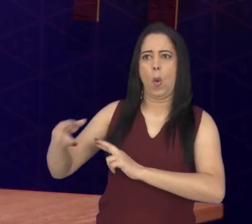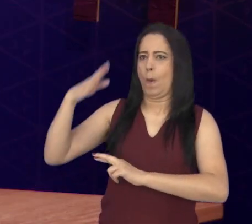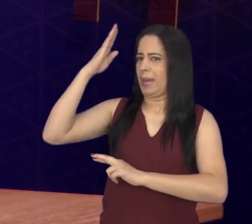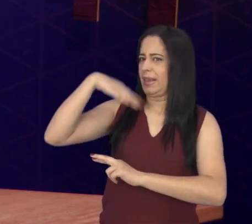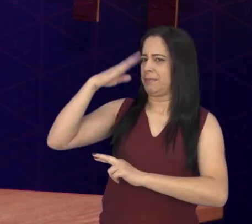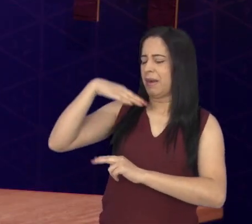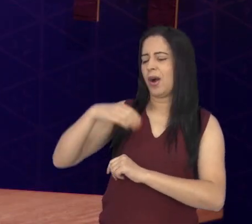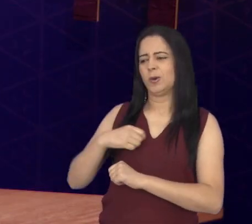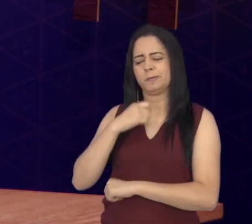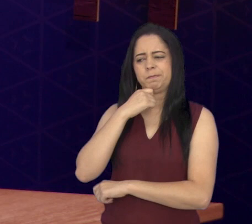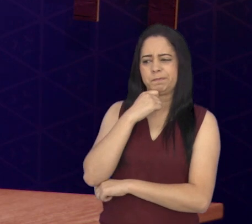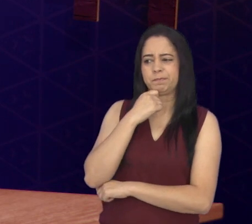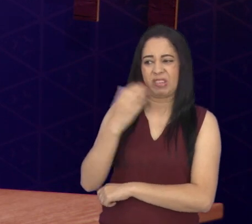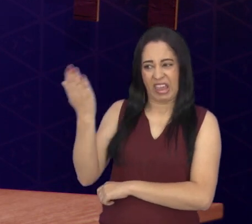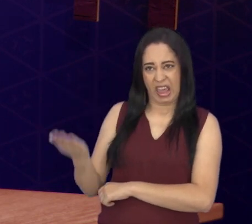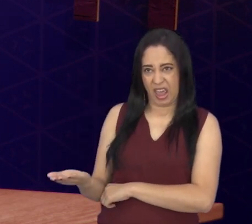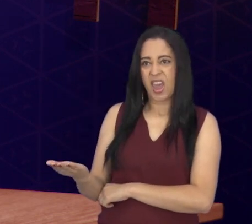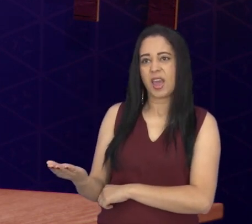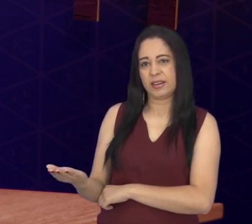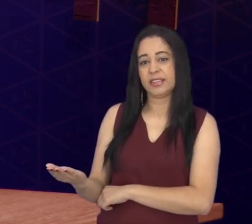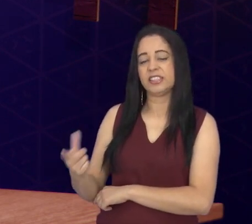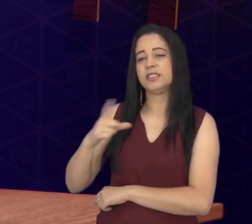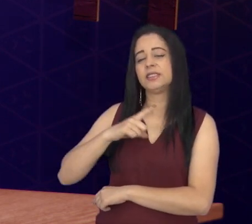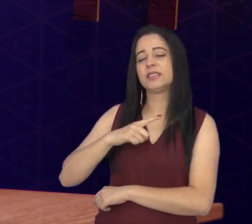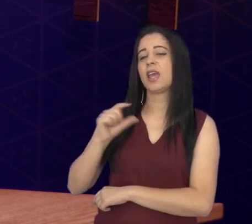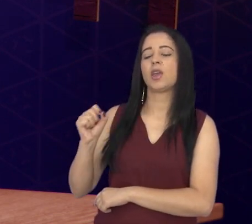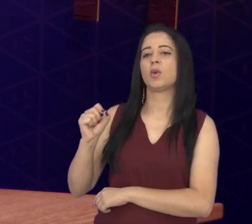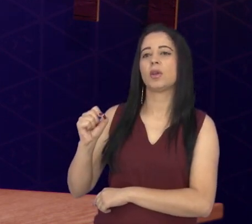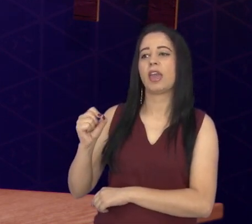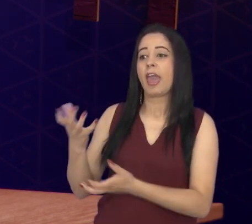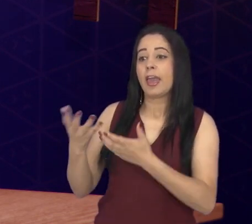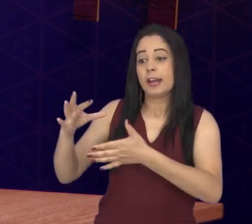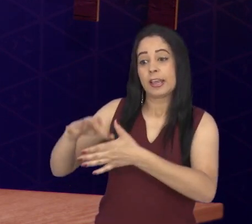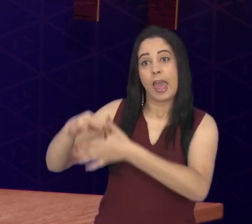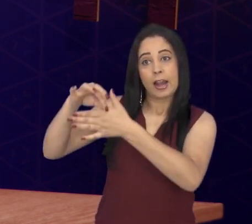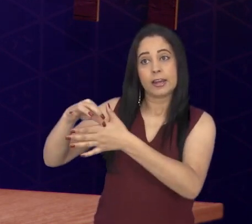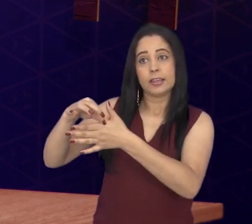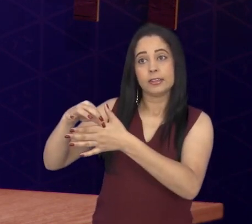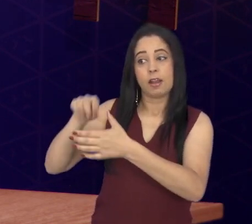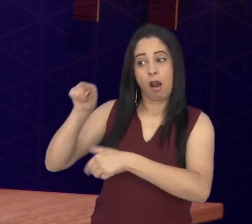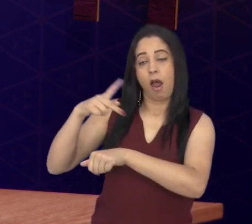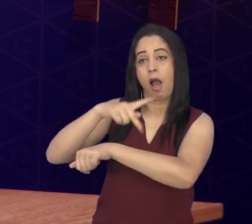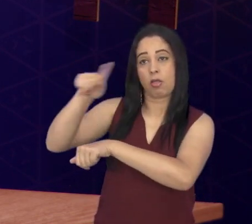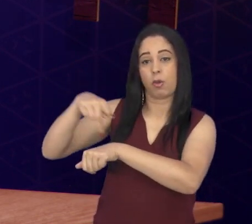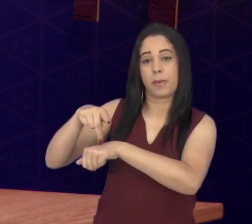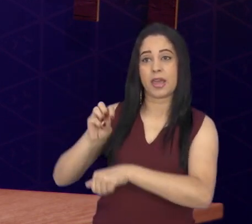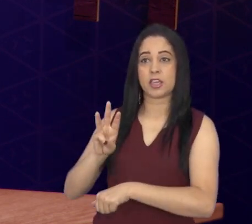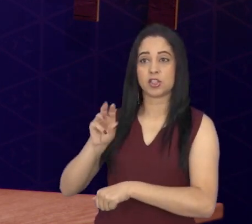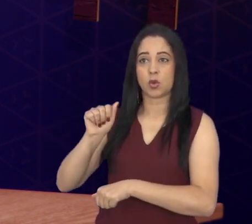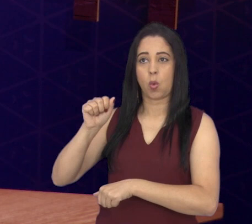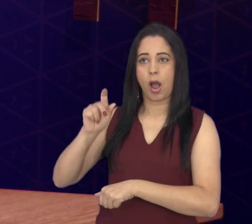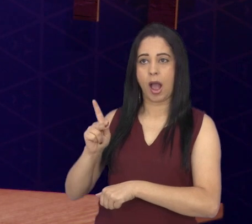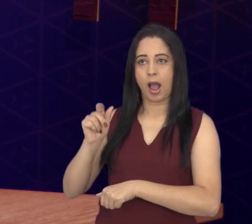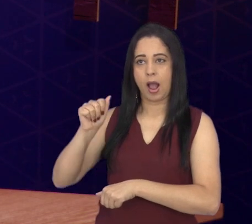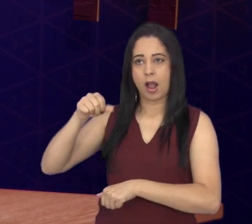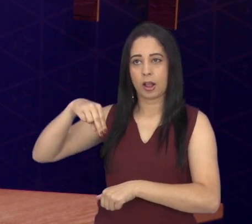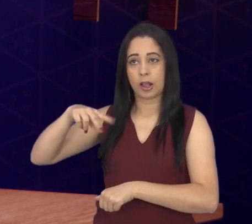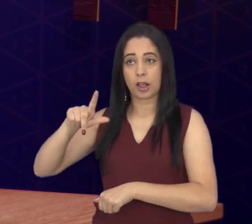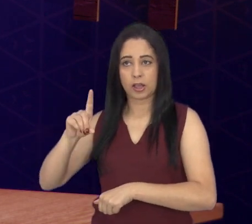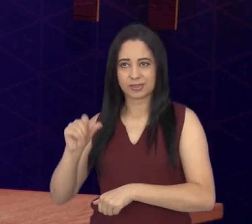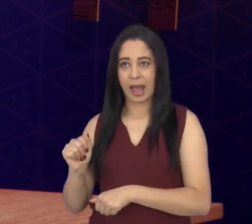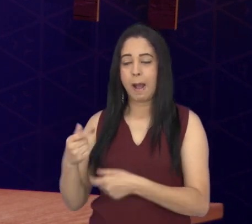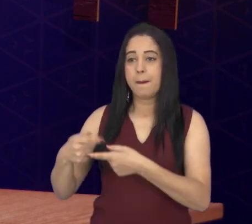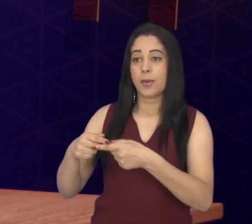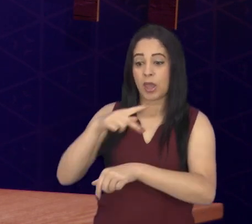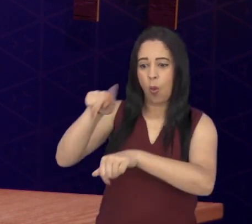não é tão ruim assim. Olha só. Porque ele tinha realmente, ele levava reflexões sobre a liderança de Wakanda. Né? Wakanda